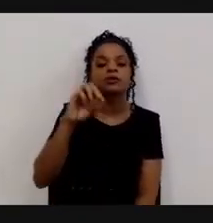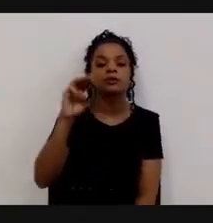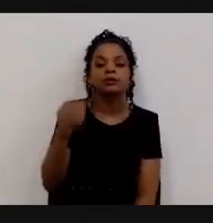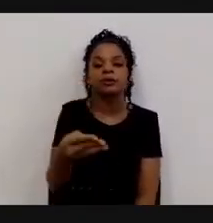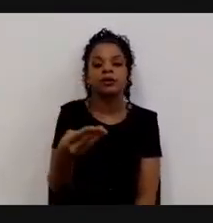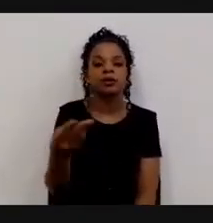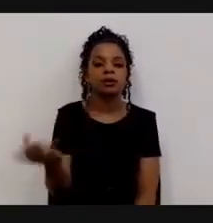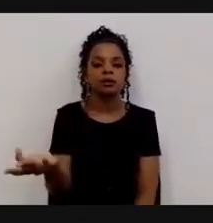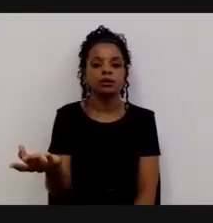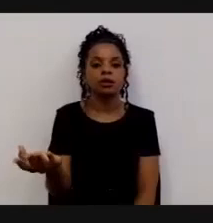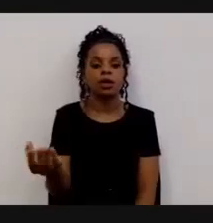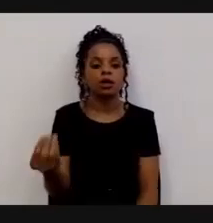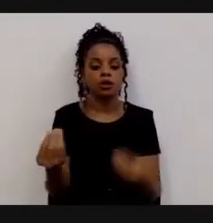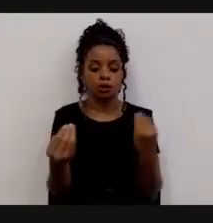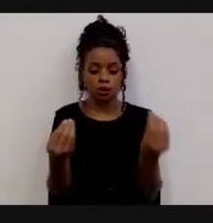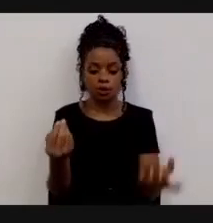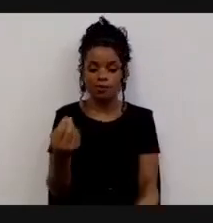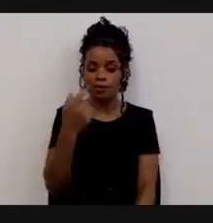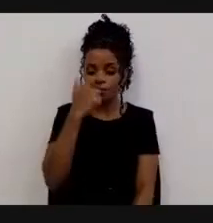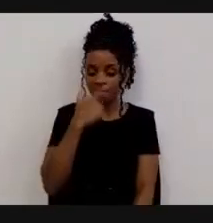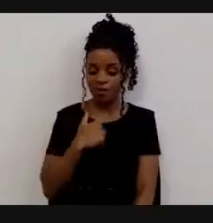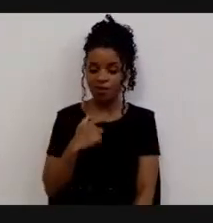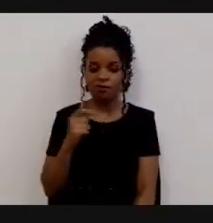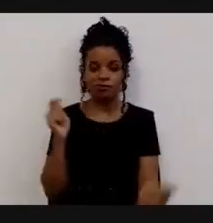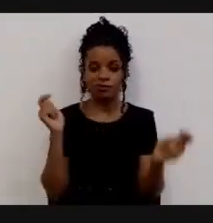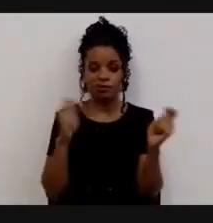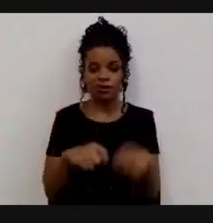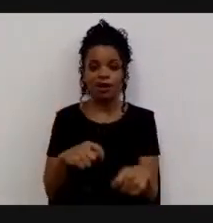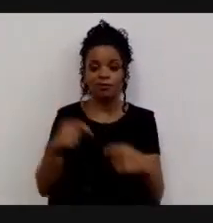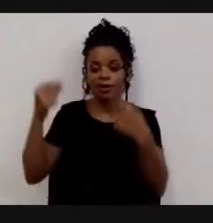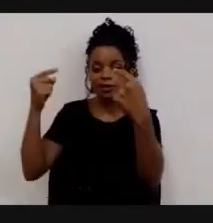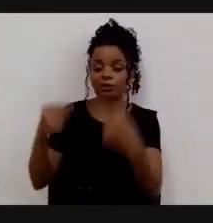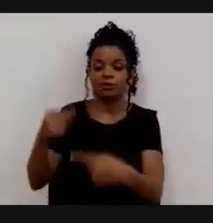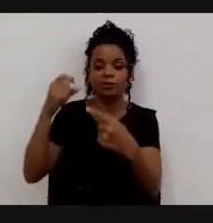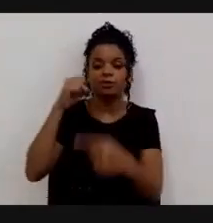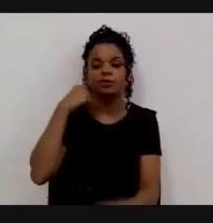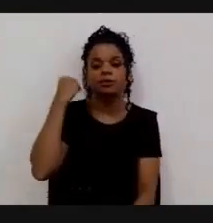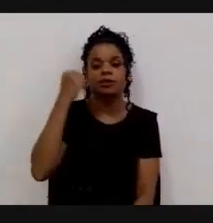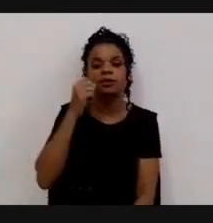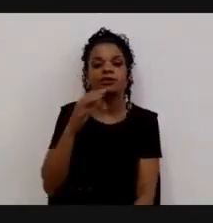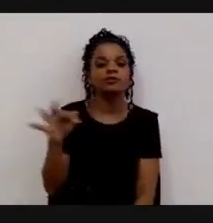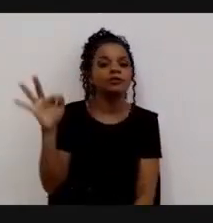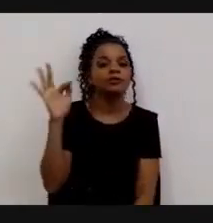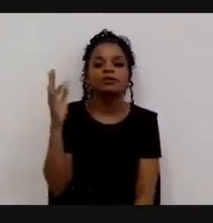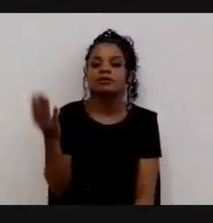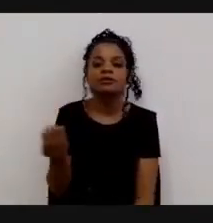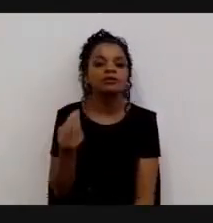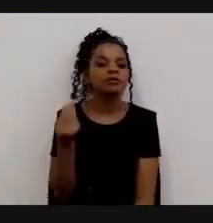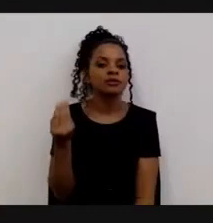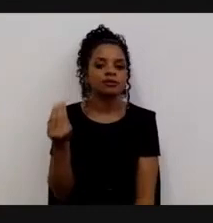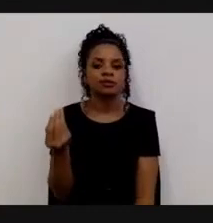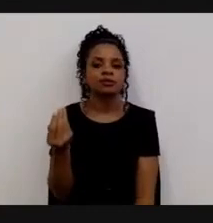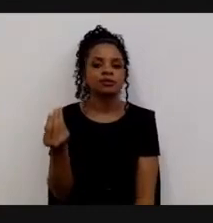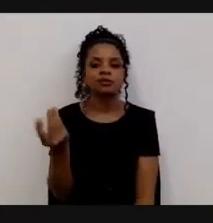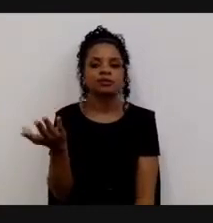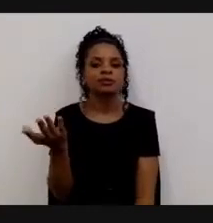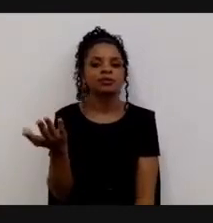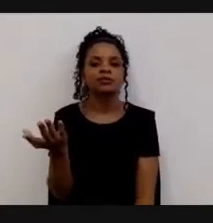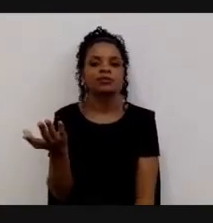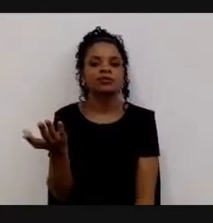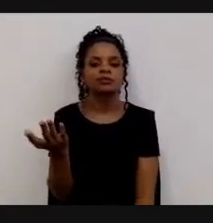Como você, vai concorrer ao Senado Federal com alguém que, durante um exercício do mandato, consegue